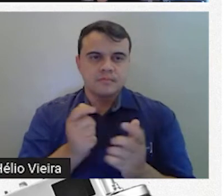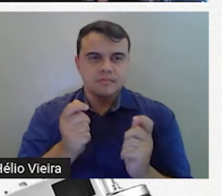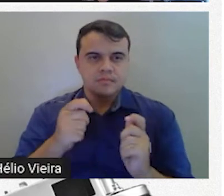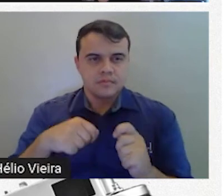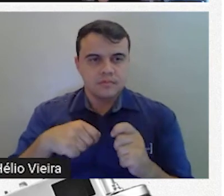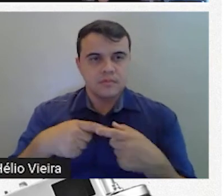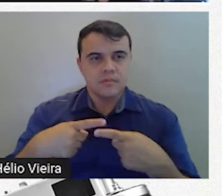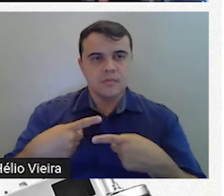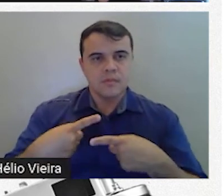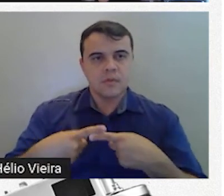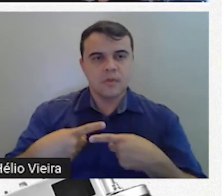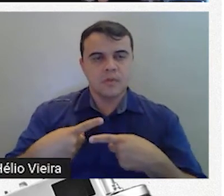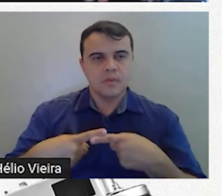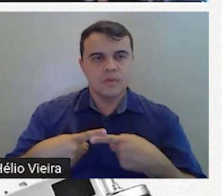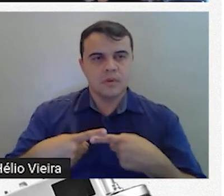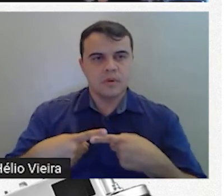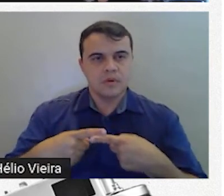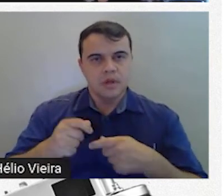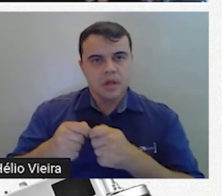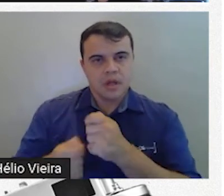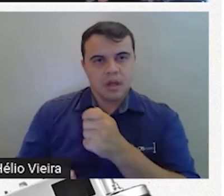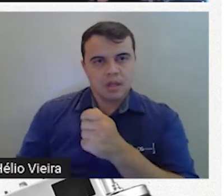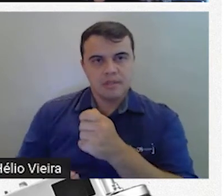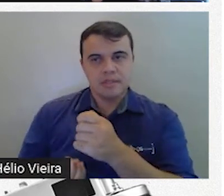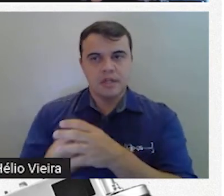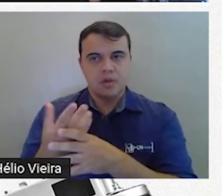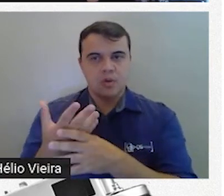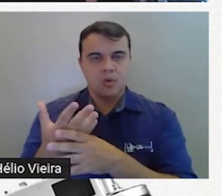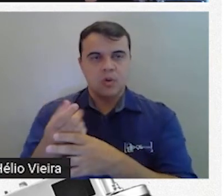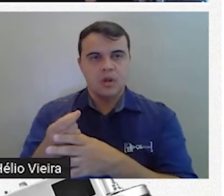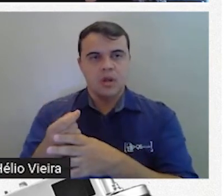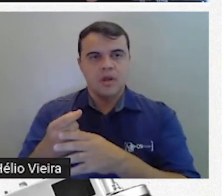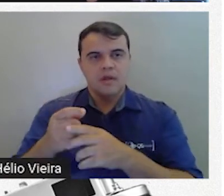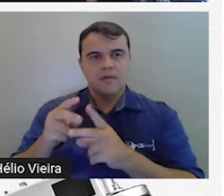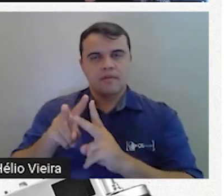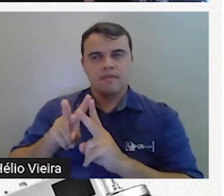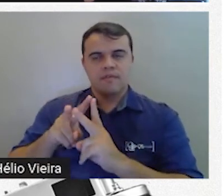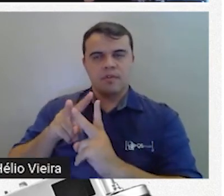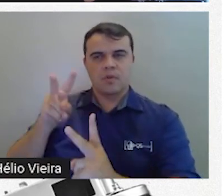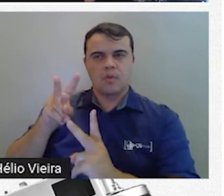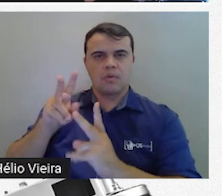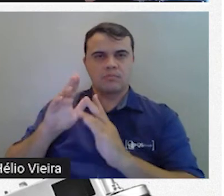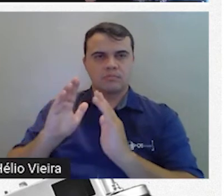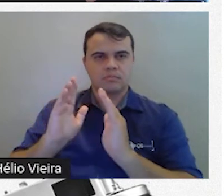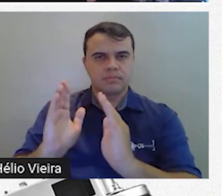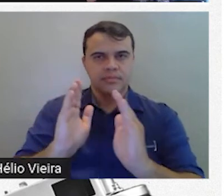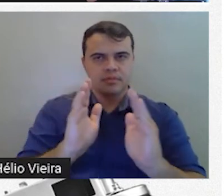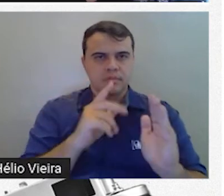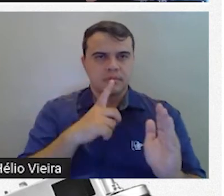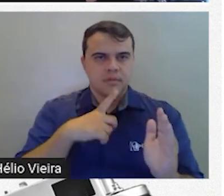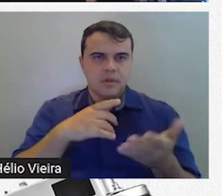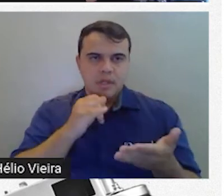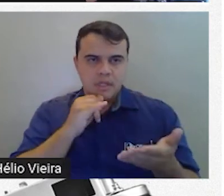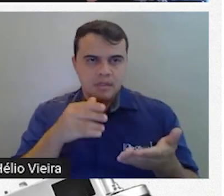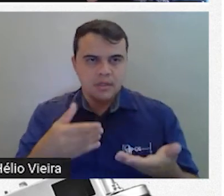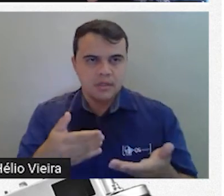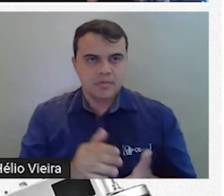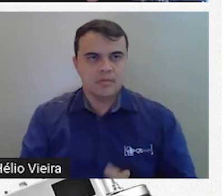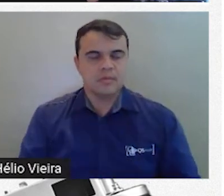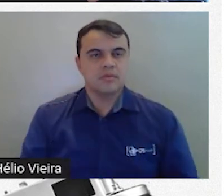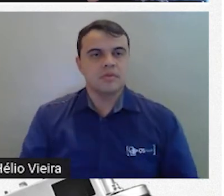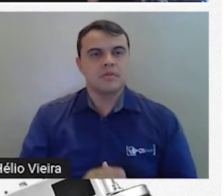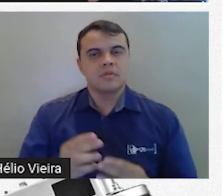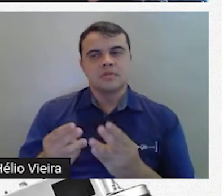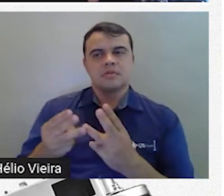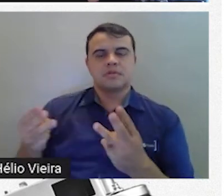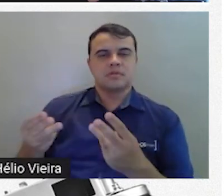possibilitam a criação de galerias virtuais, né? Por exemplo, tem um site